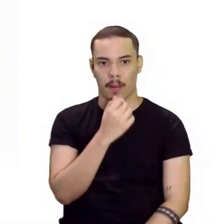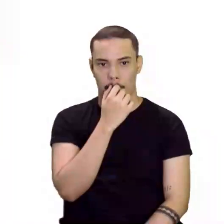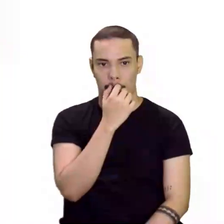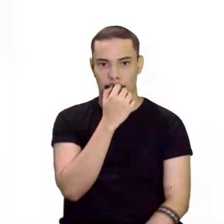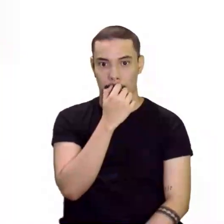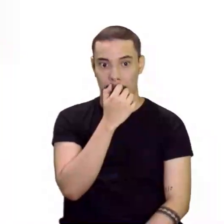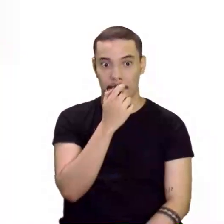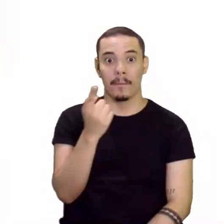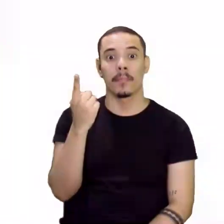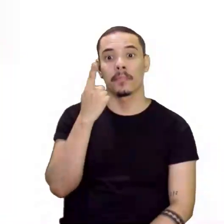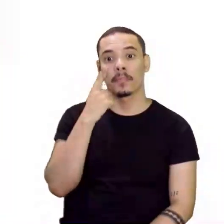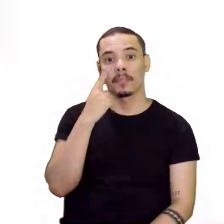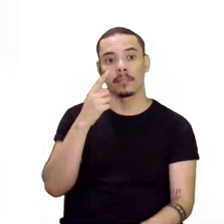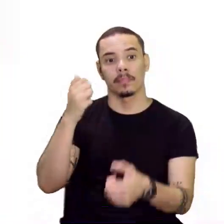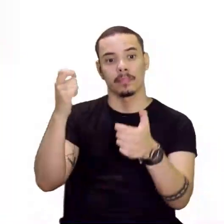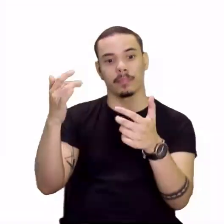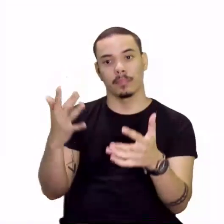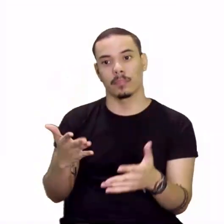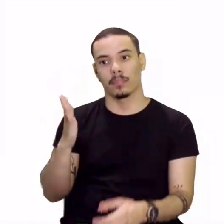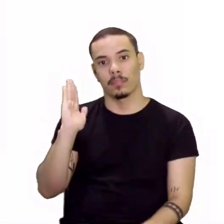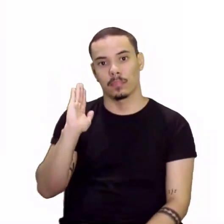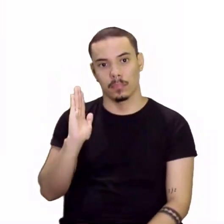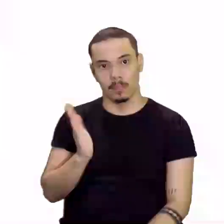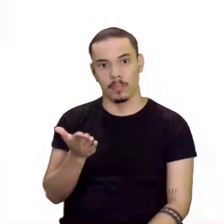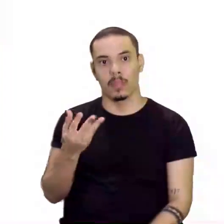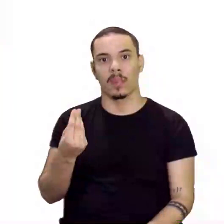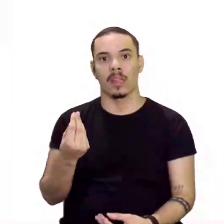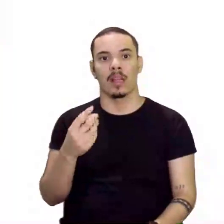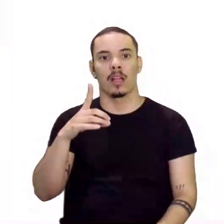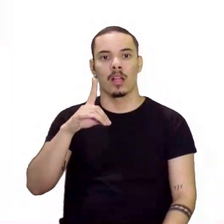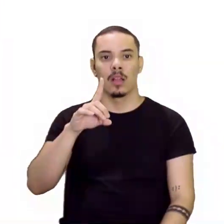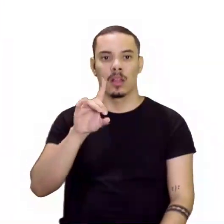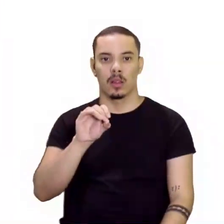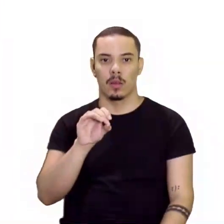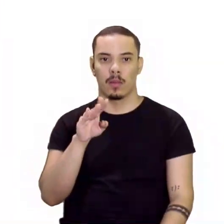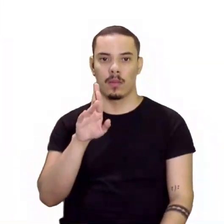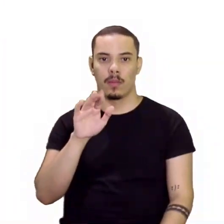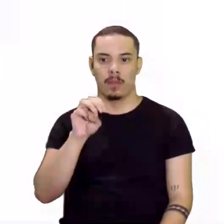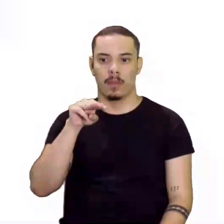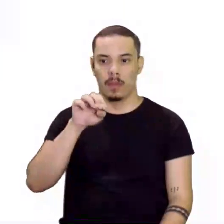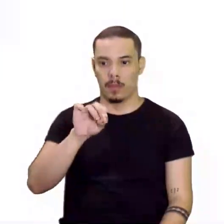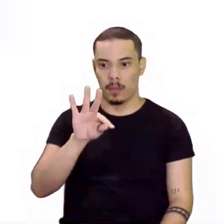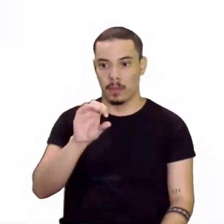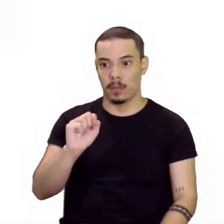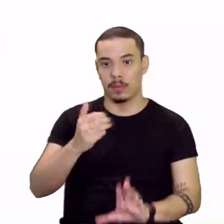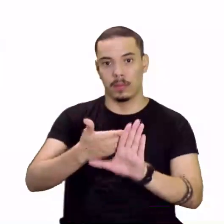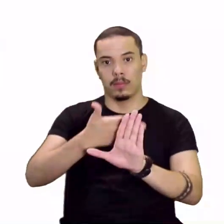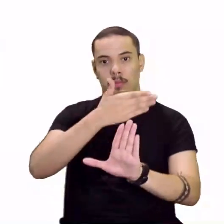Veja lá o que nós temos aí, ó. Dobramentos antigos, tá?